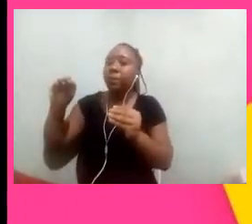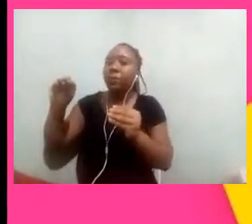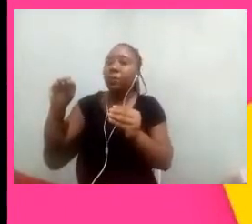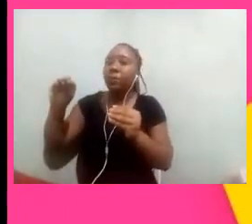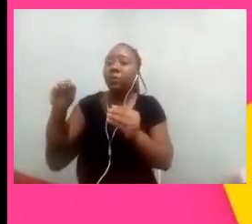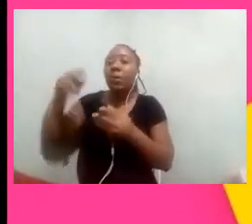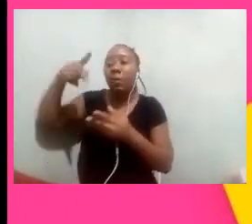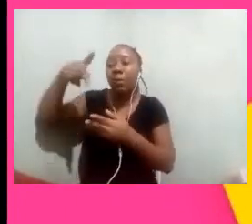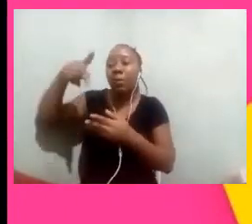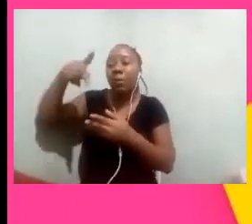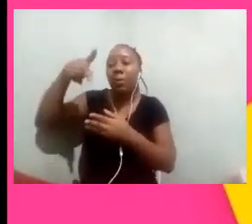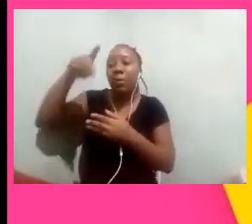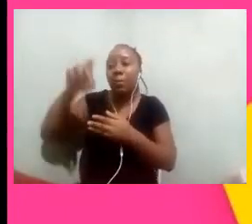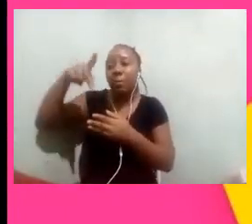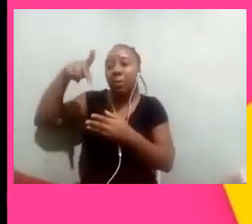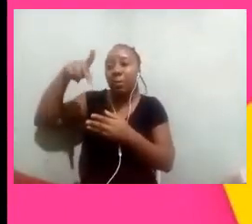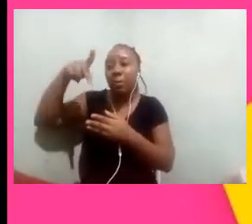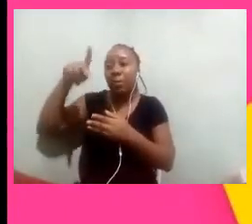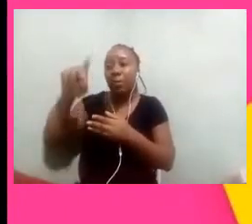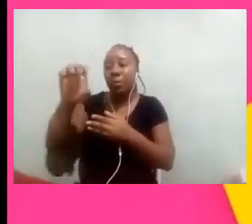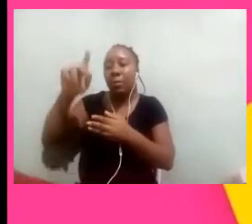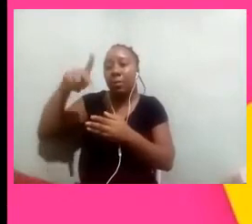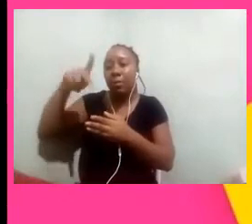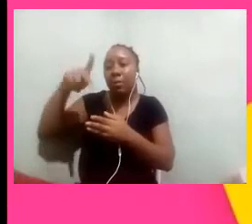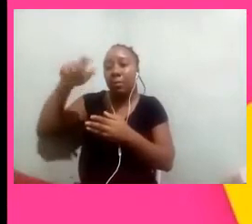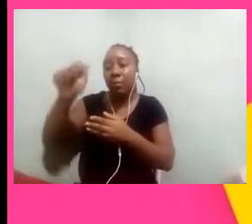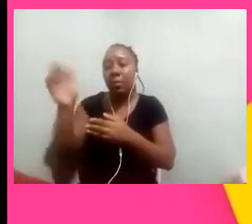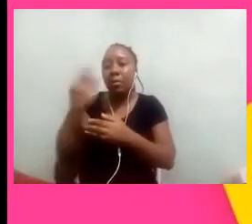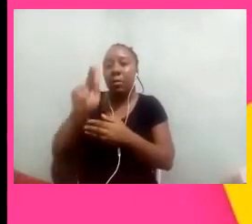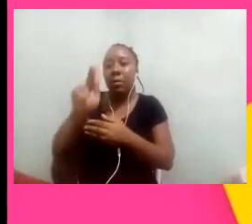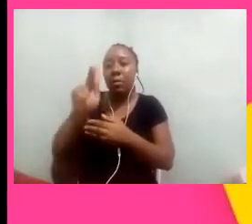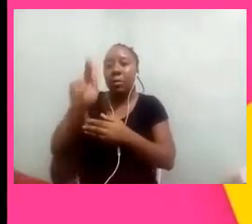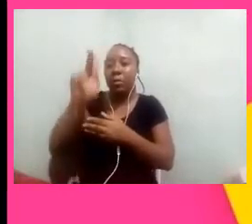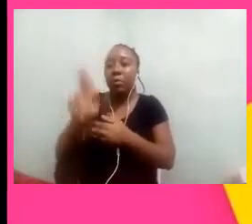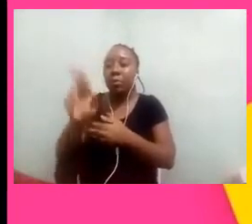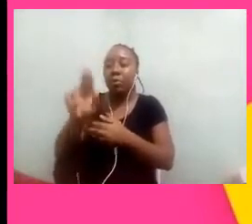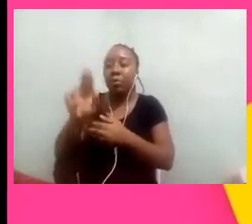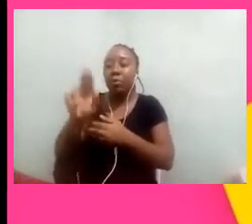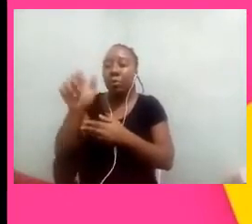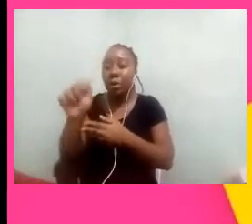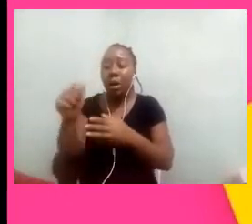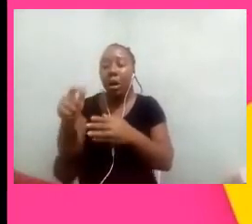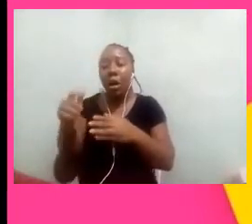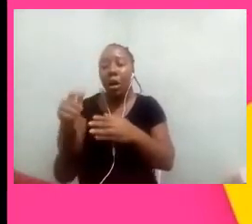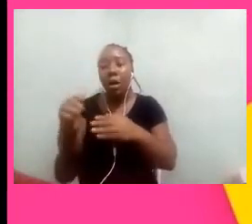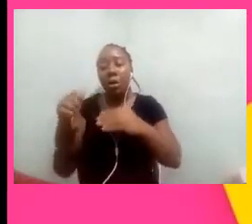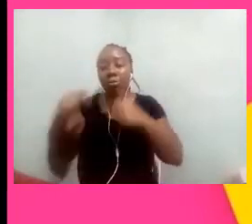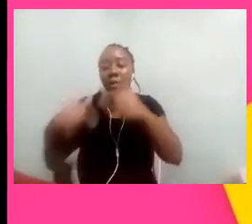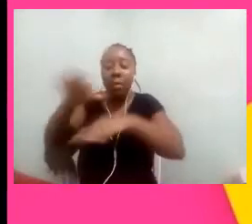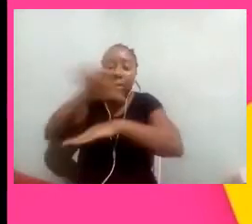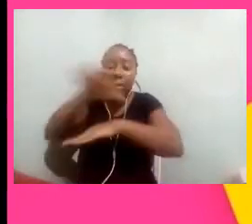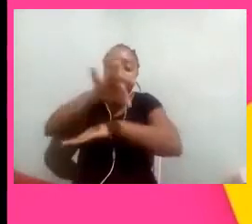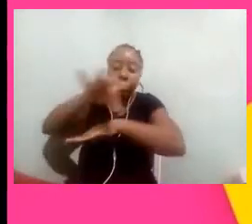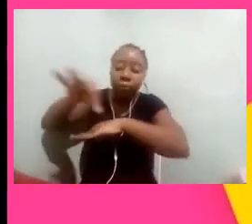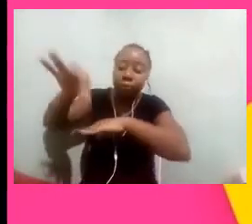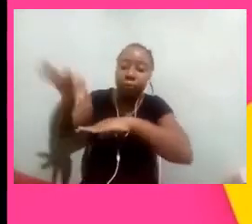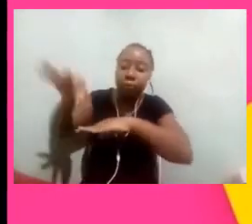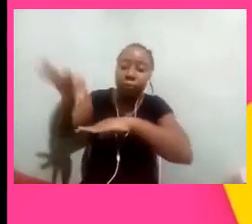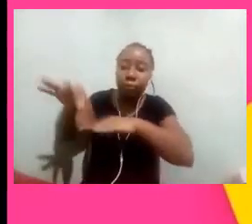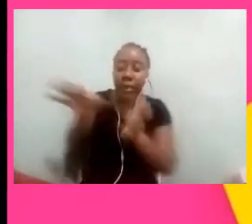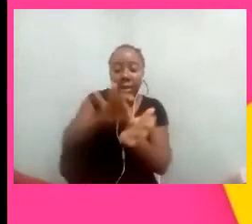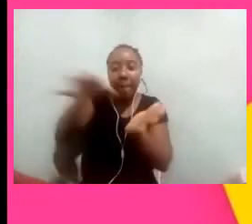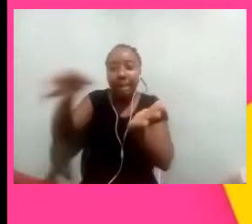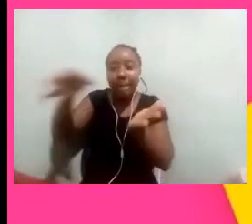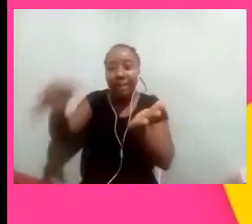Pepacura, e aí lá no Pepacura eu trabalho as linhas. Ó, essa peça da página 6 aqui, ó, é um